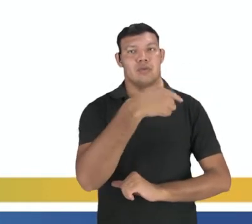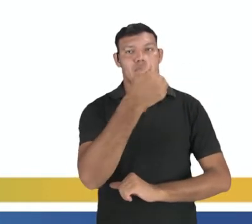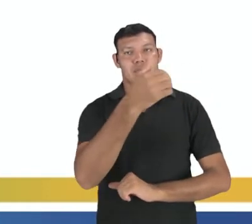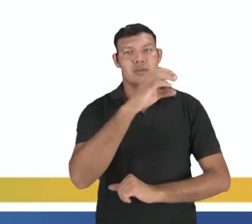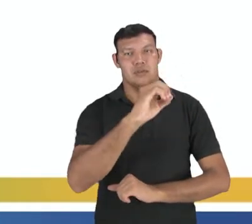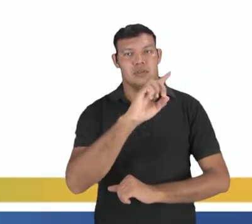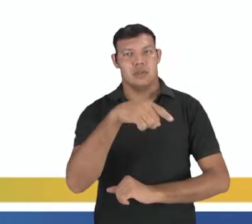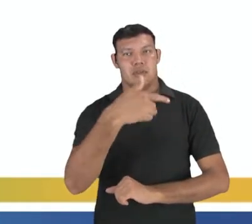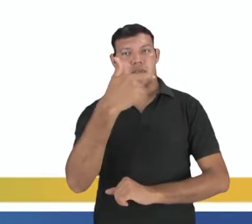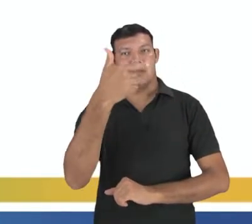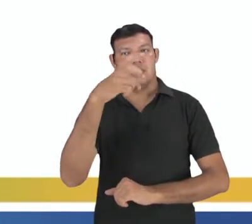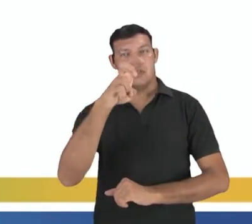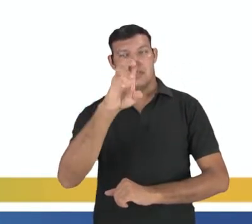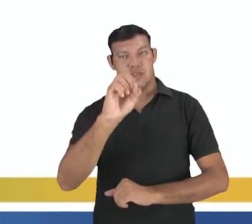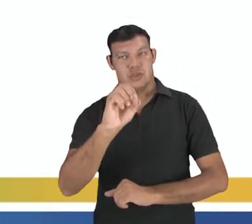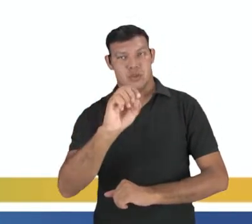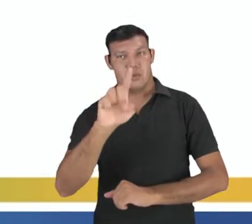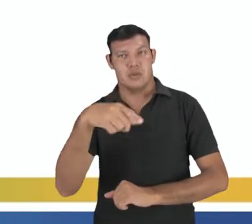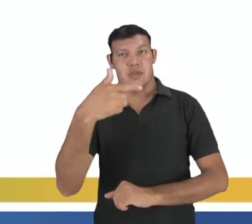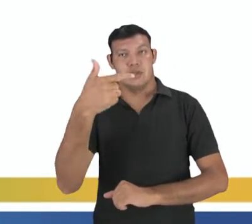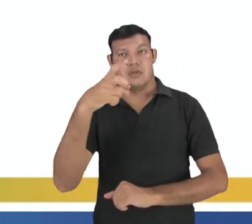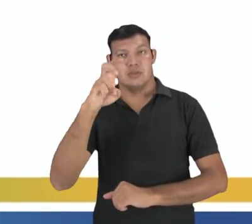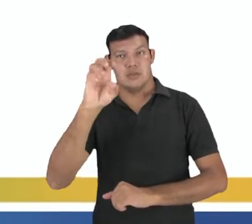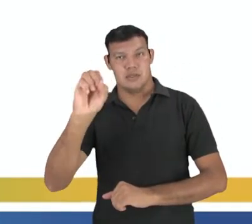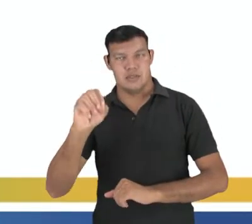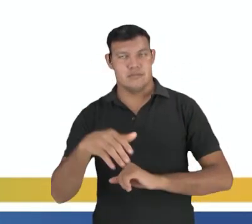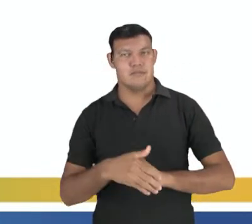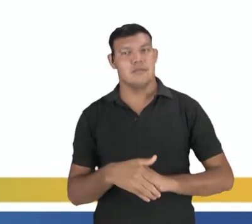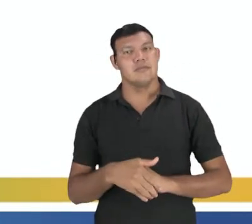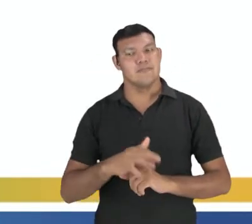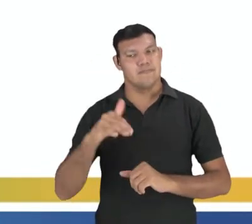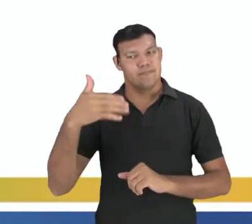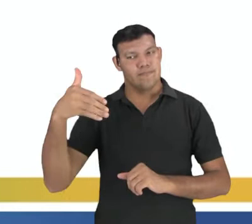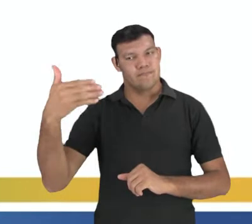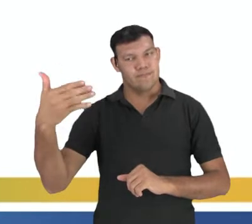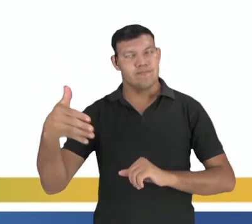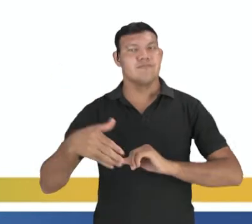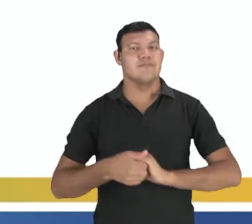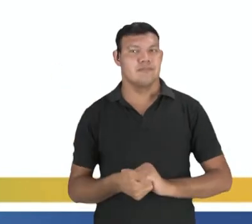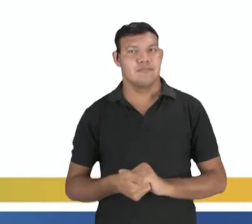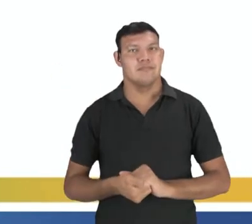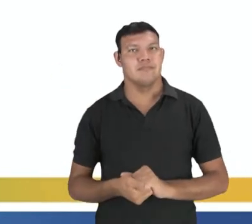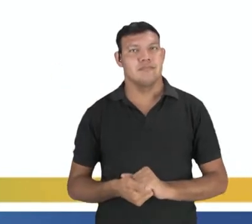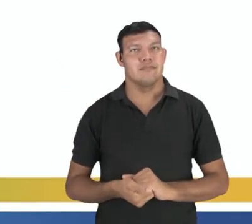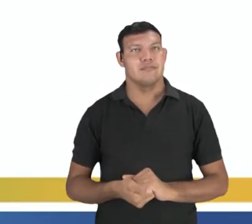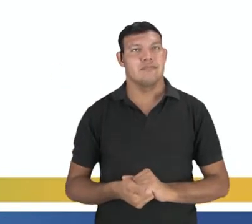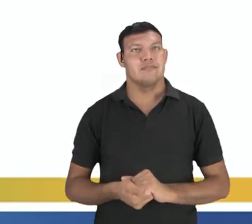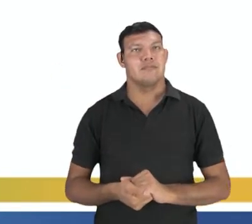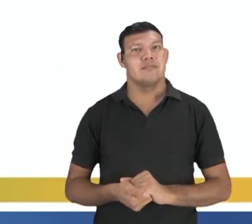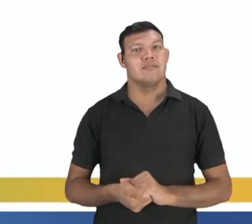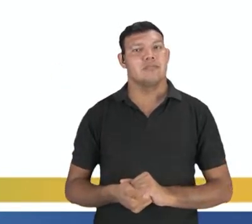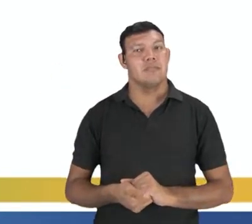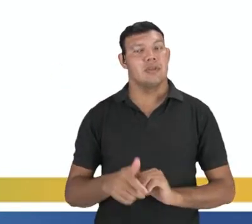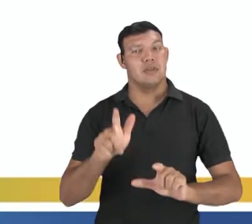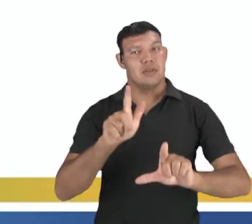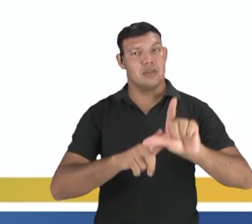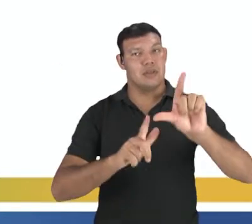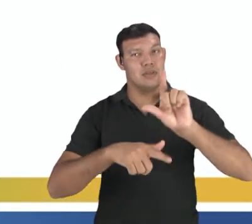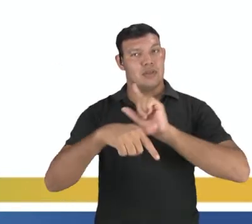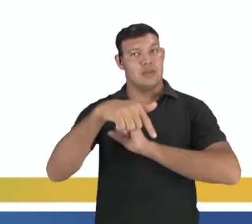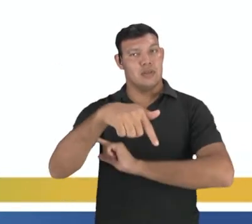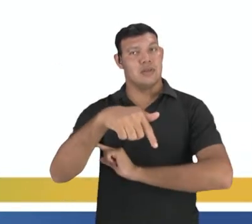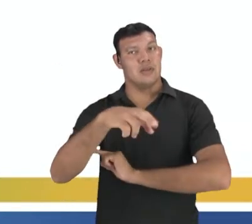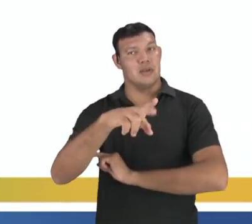50, 250, tá? E assim sucessivamente os números, o Q é igual a